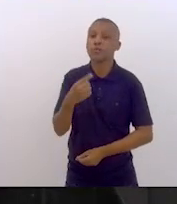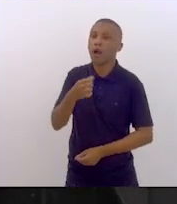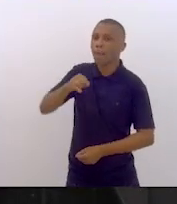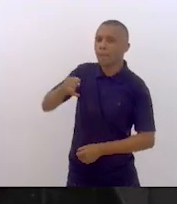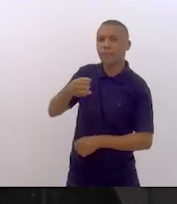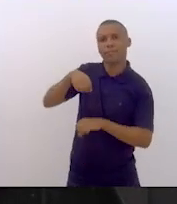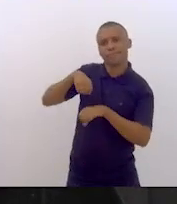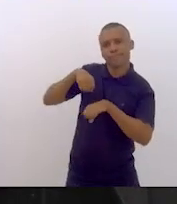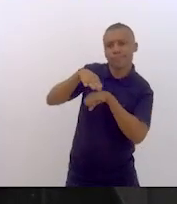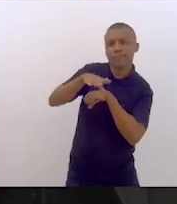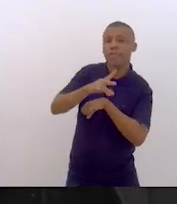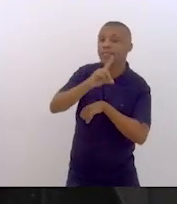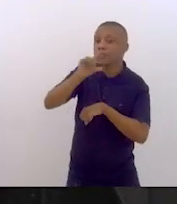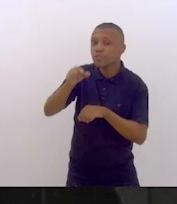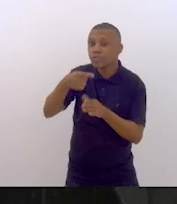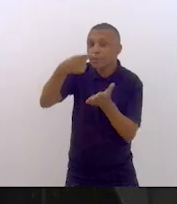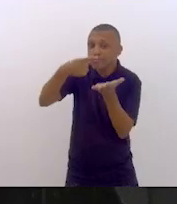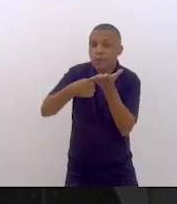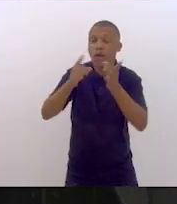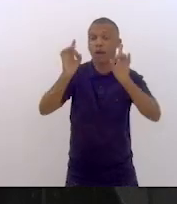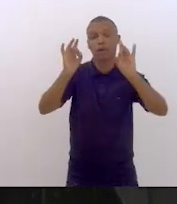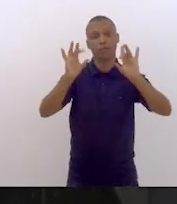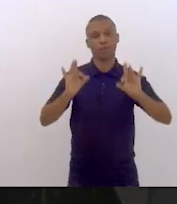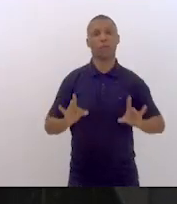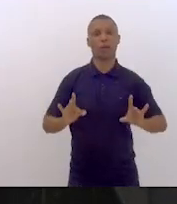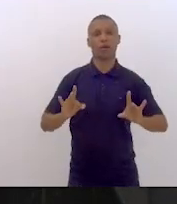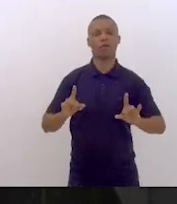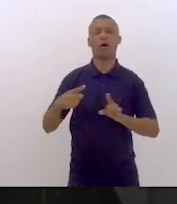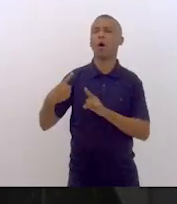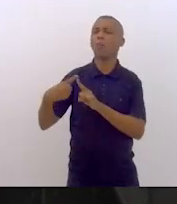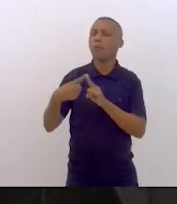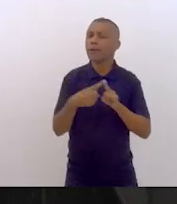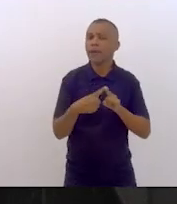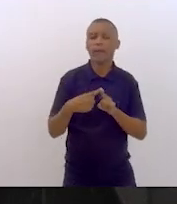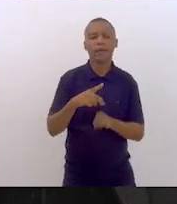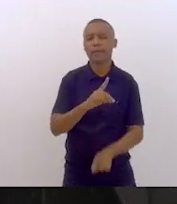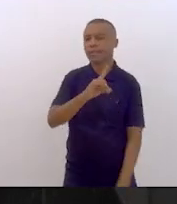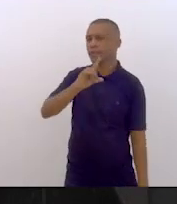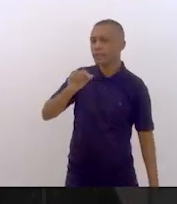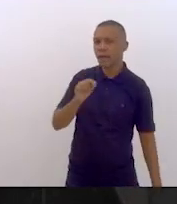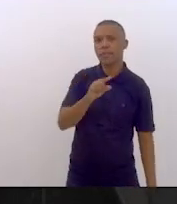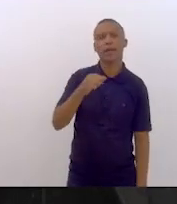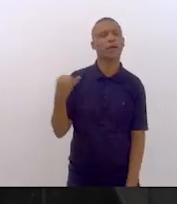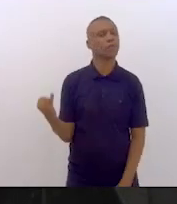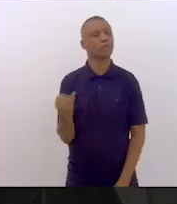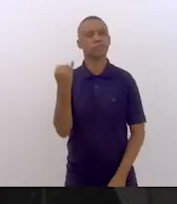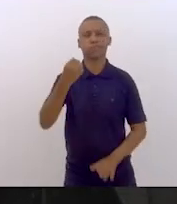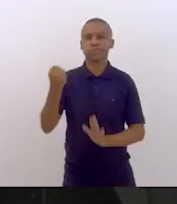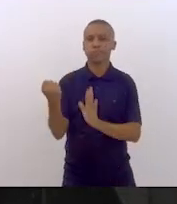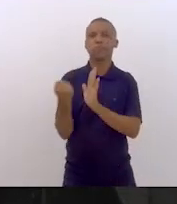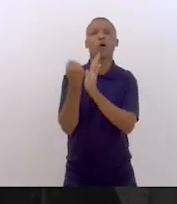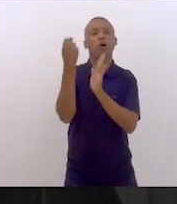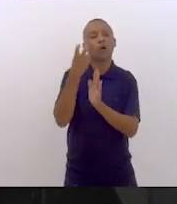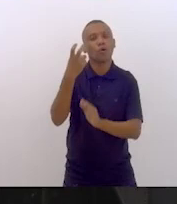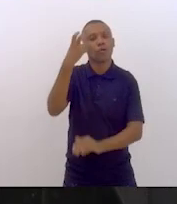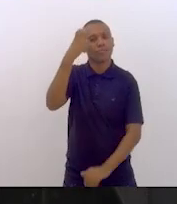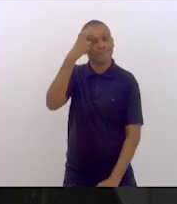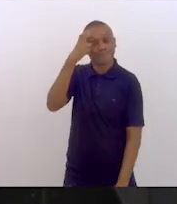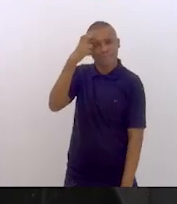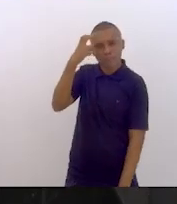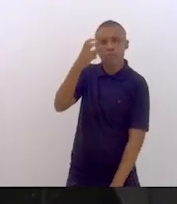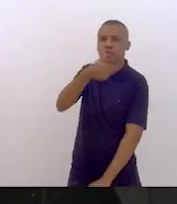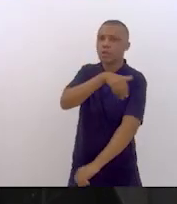dessa data porque é uma data muito importante da cultura